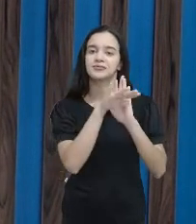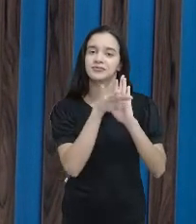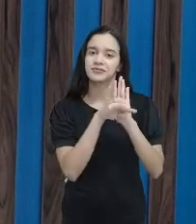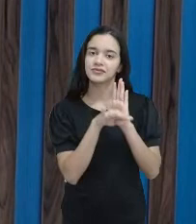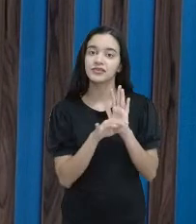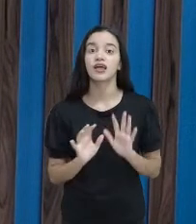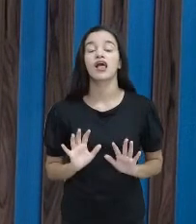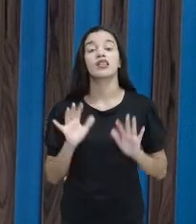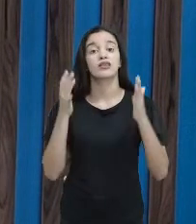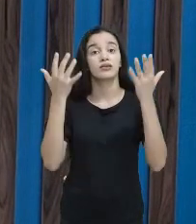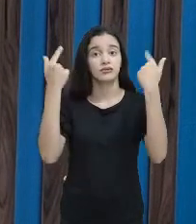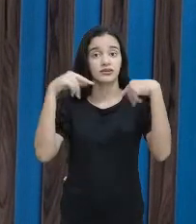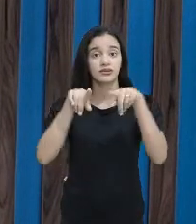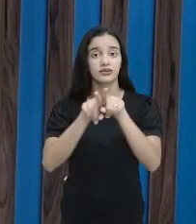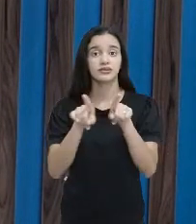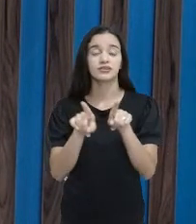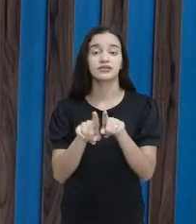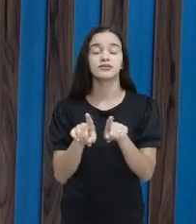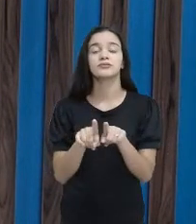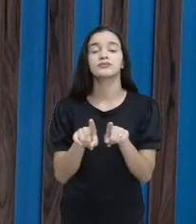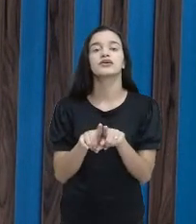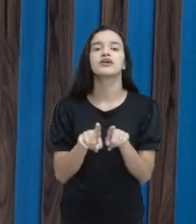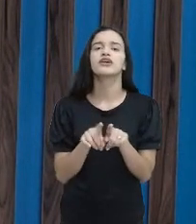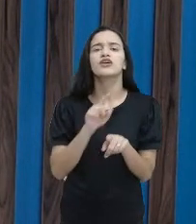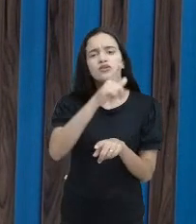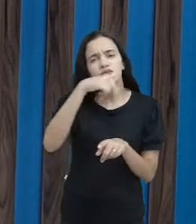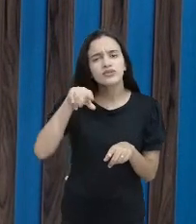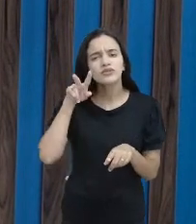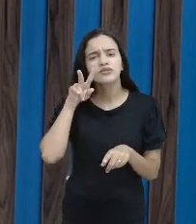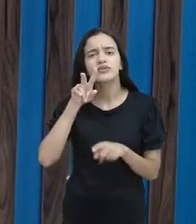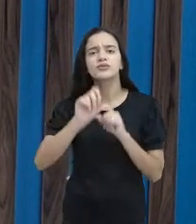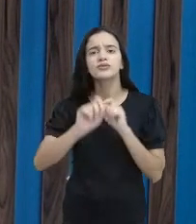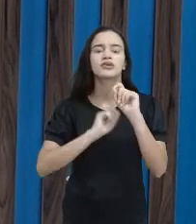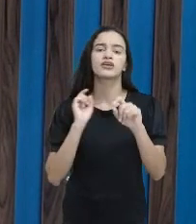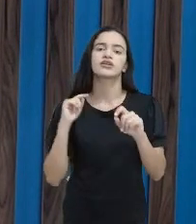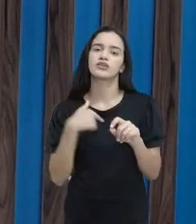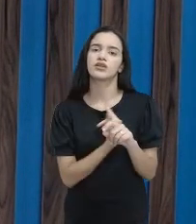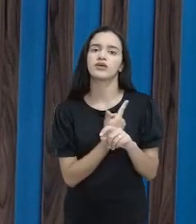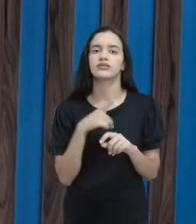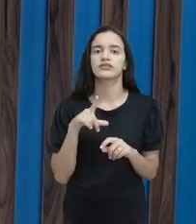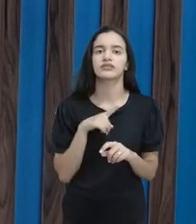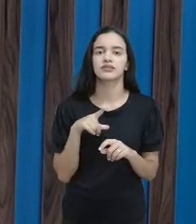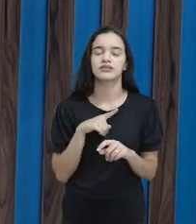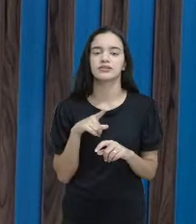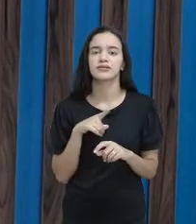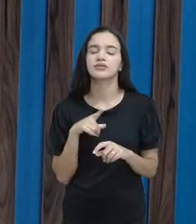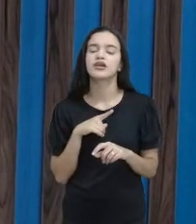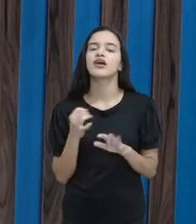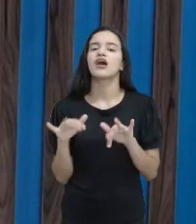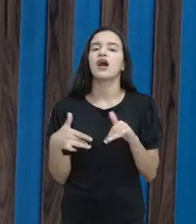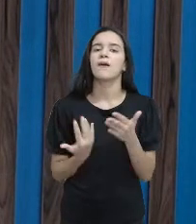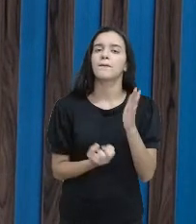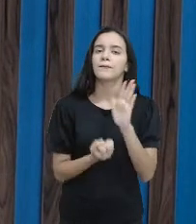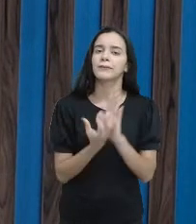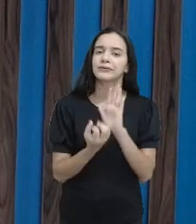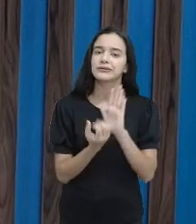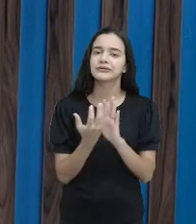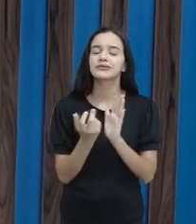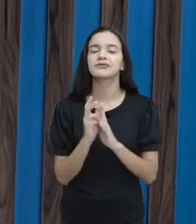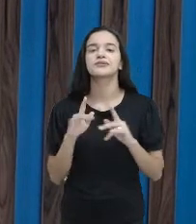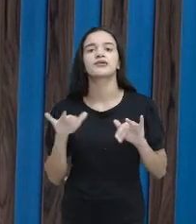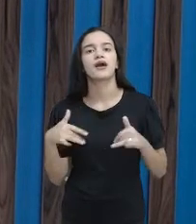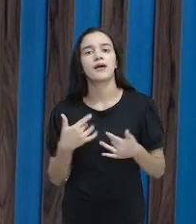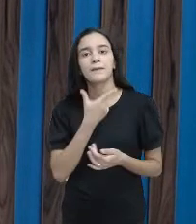na natureza e também os sintéticos, né? Vocês vão ver que nós temos aí elementos que são produzidos pelo homem também, tá